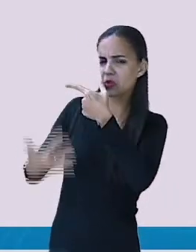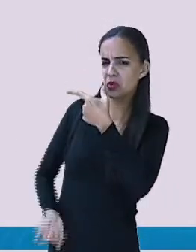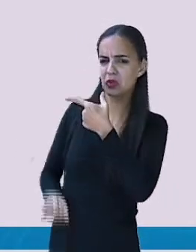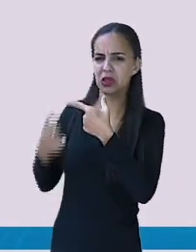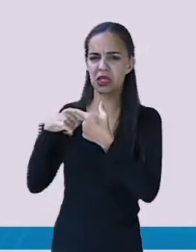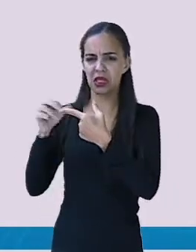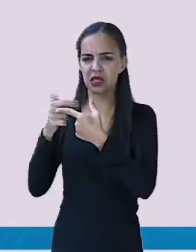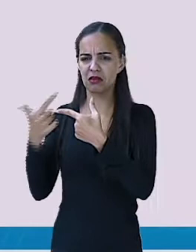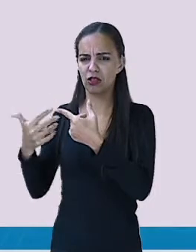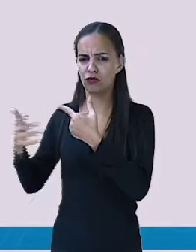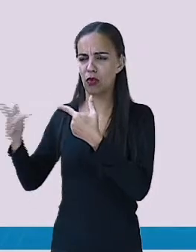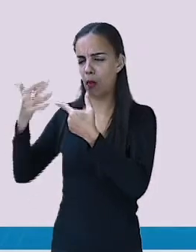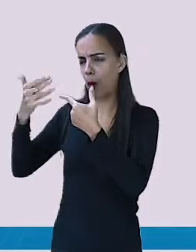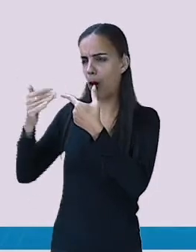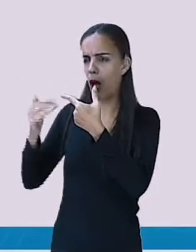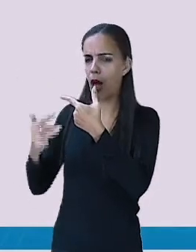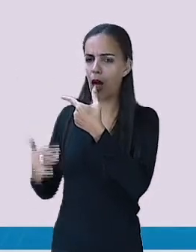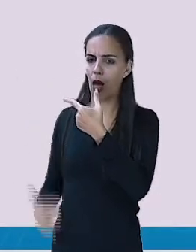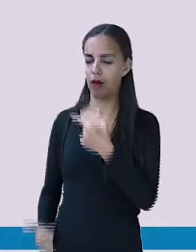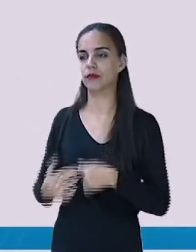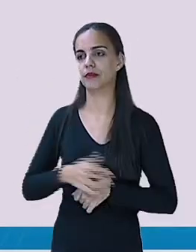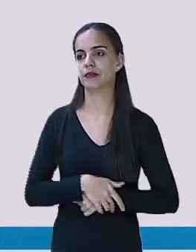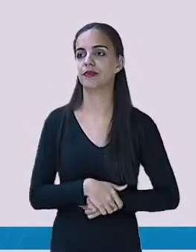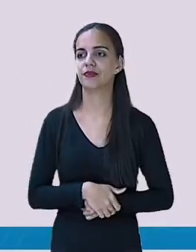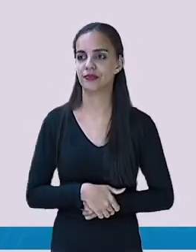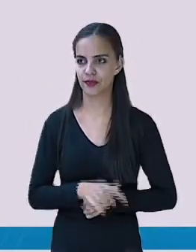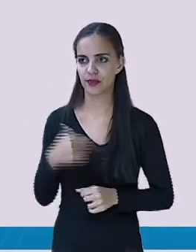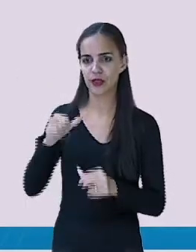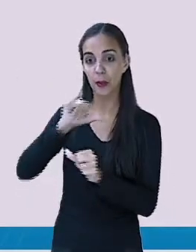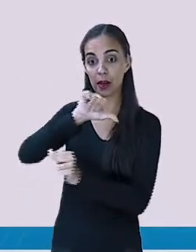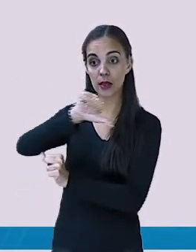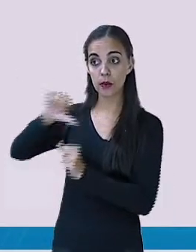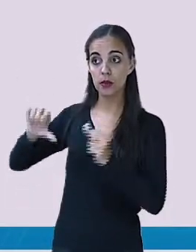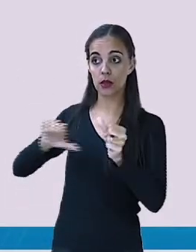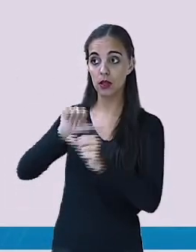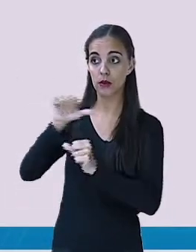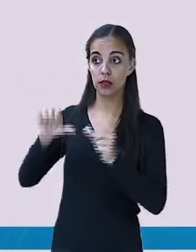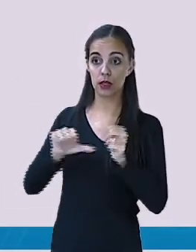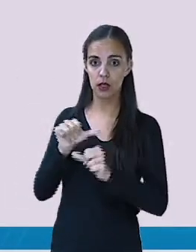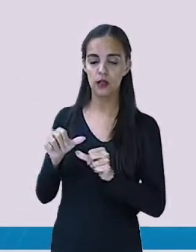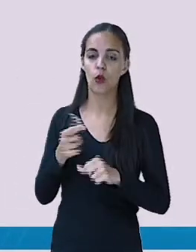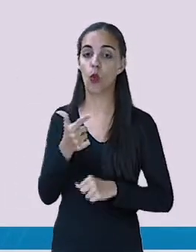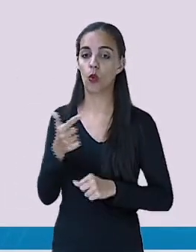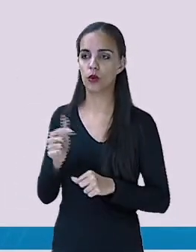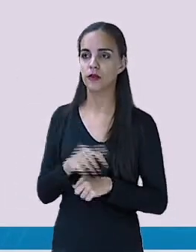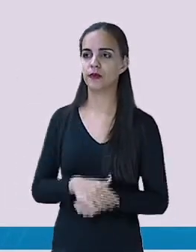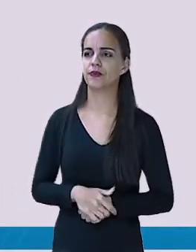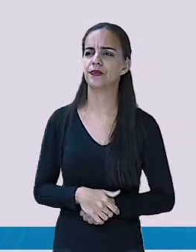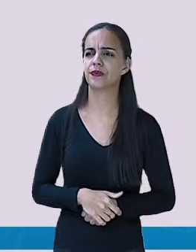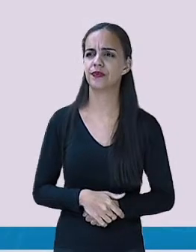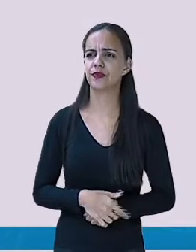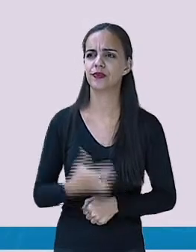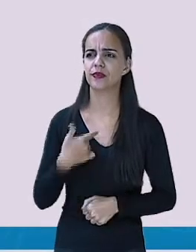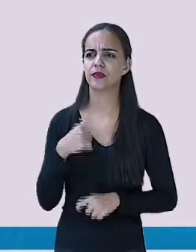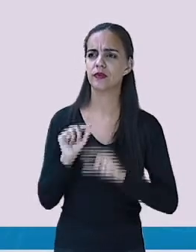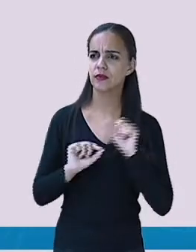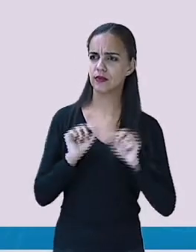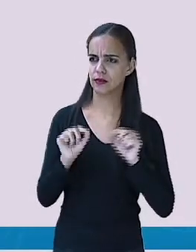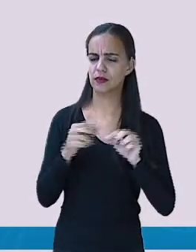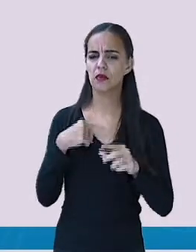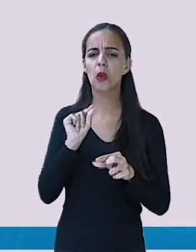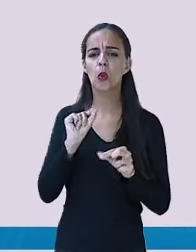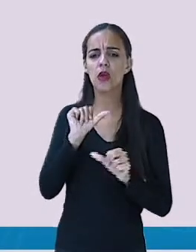e é um exemplo de transformação química outro exemplo